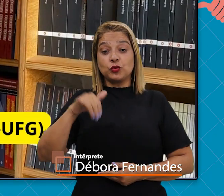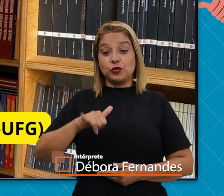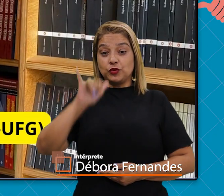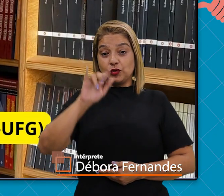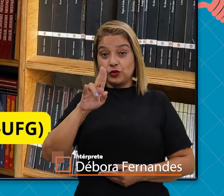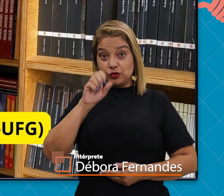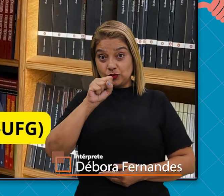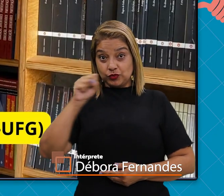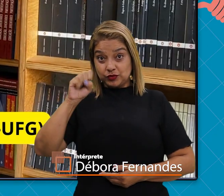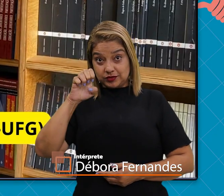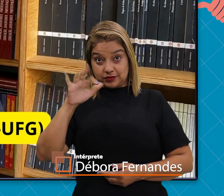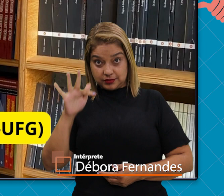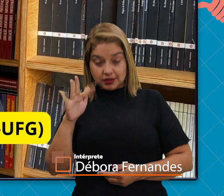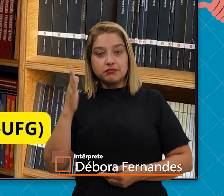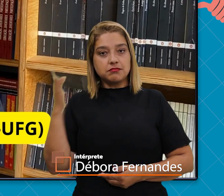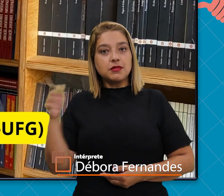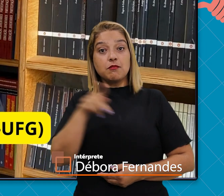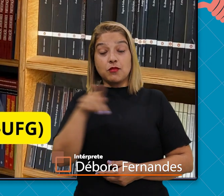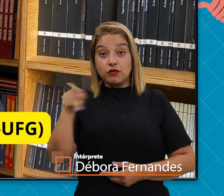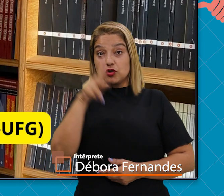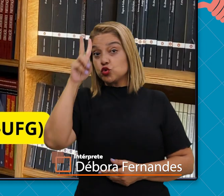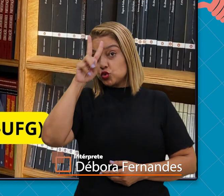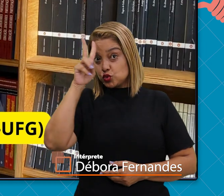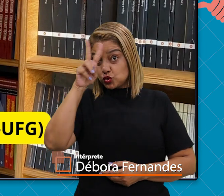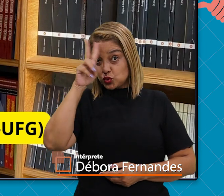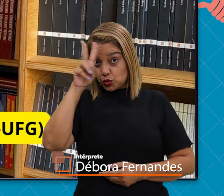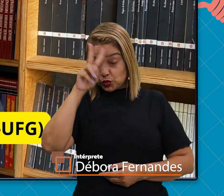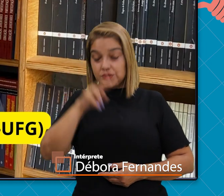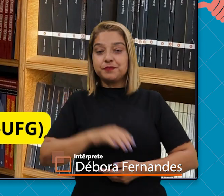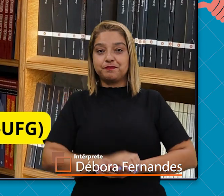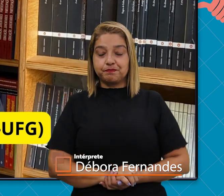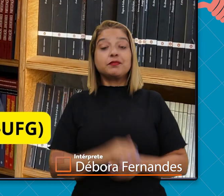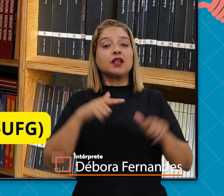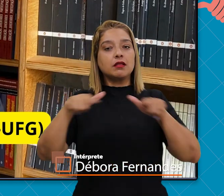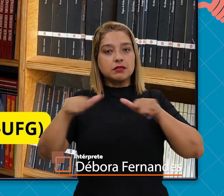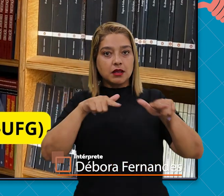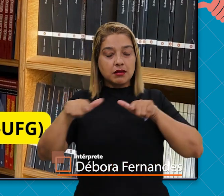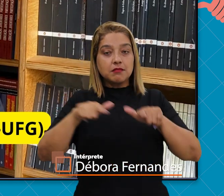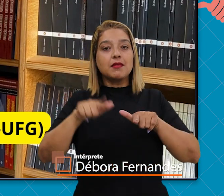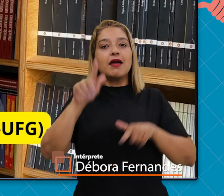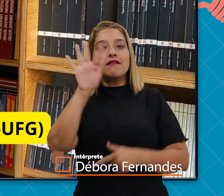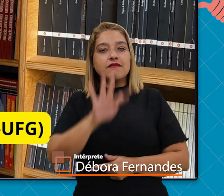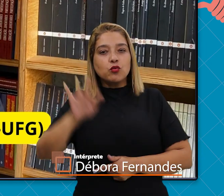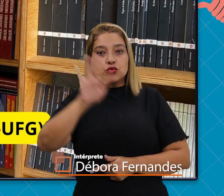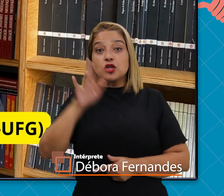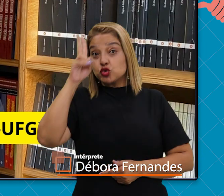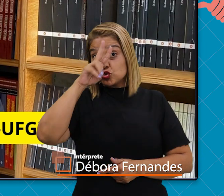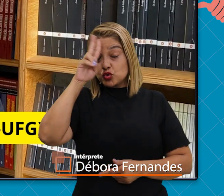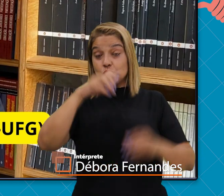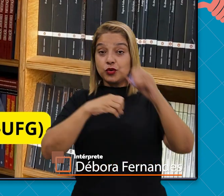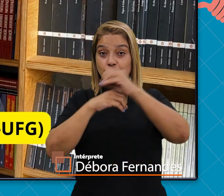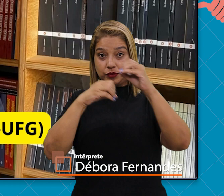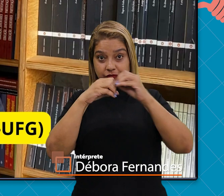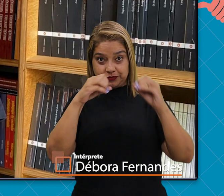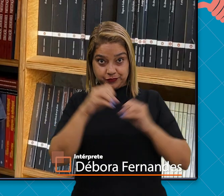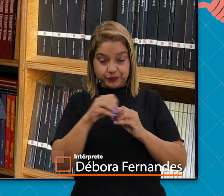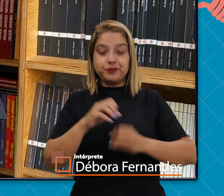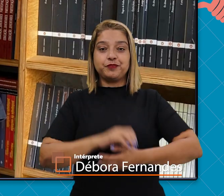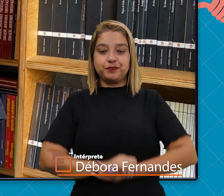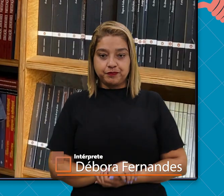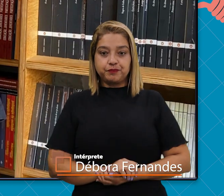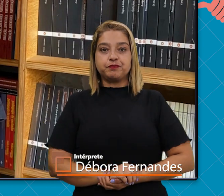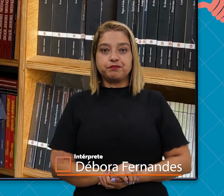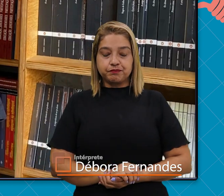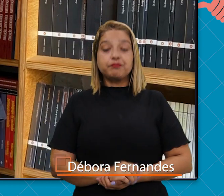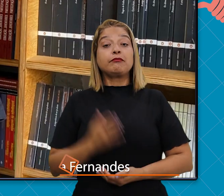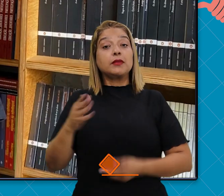Youssef Campos, eu sou professor de História, trabalho na Faculdade de História da Universidade Federal de Goiás, onde eu